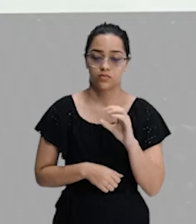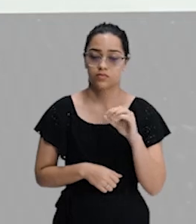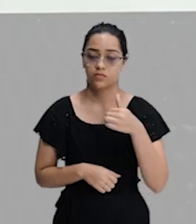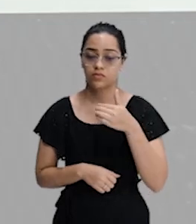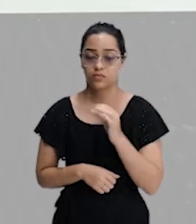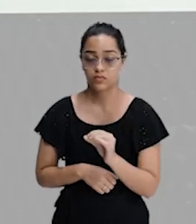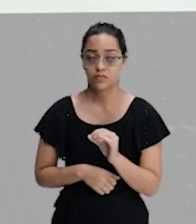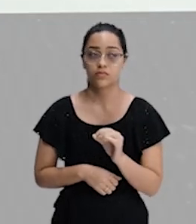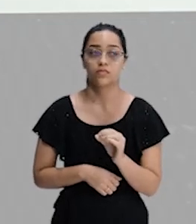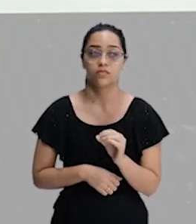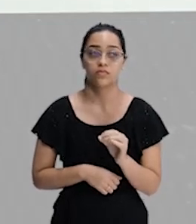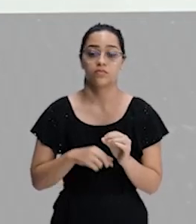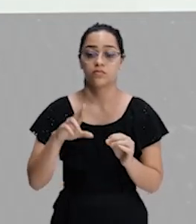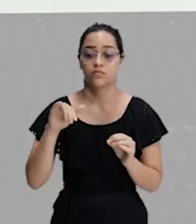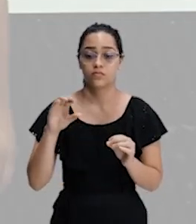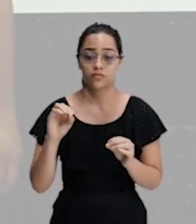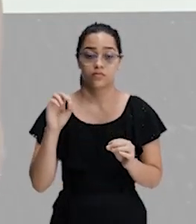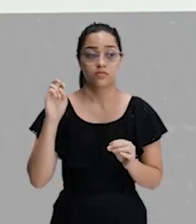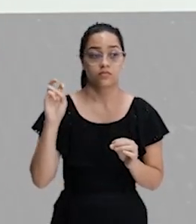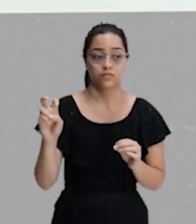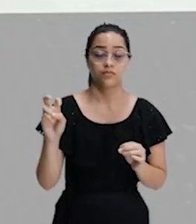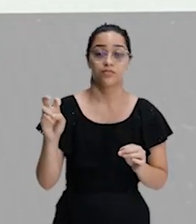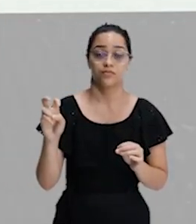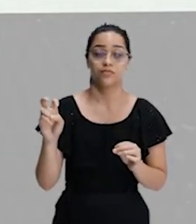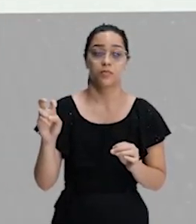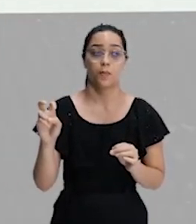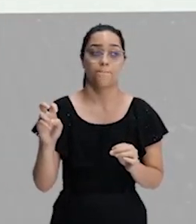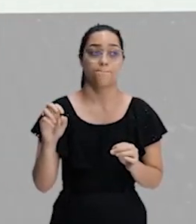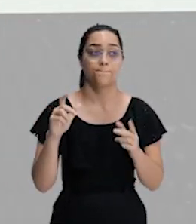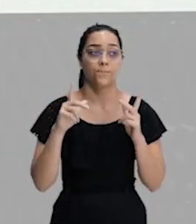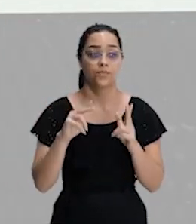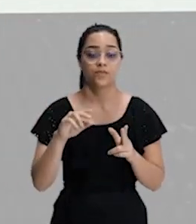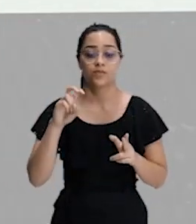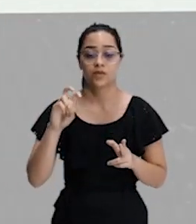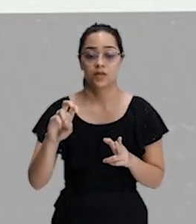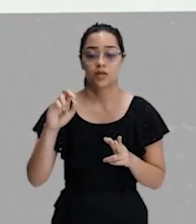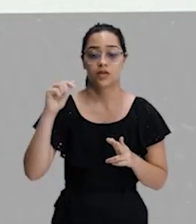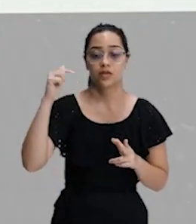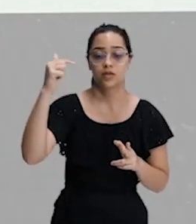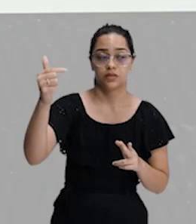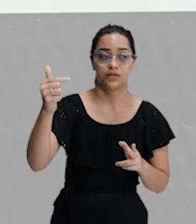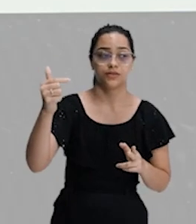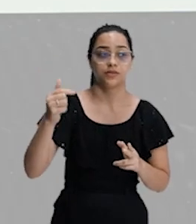Se o diâmetro é 10, o raio é 5, tá? Então vai ficar 5 ao quadrado,